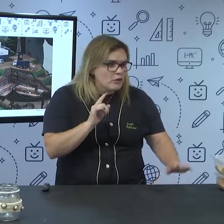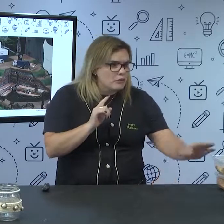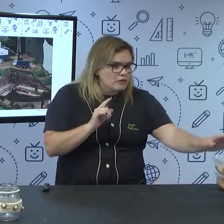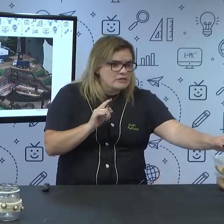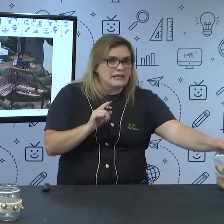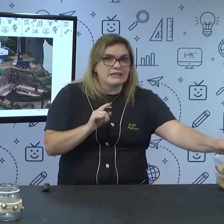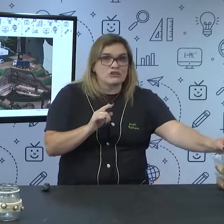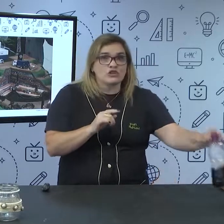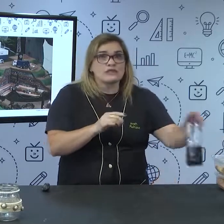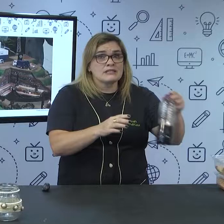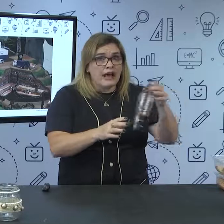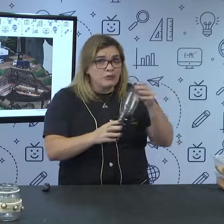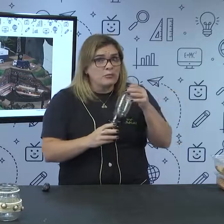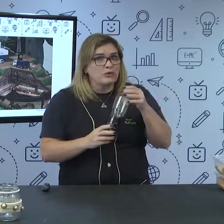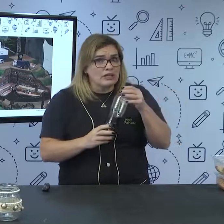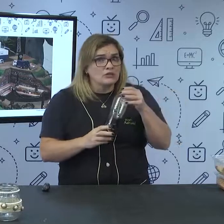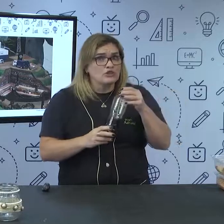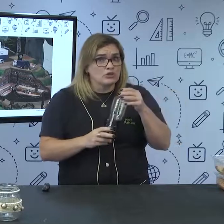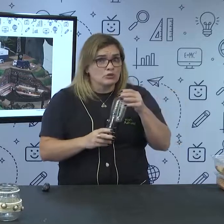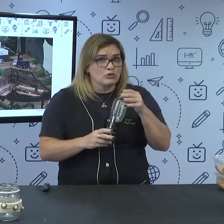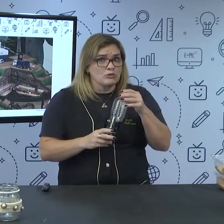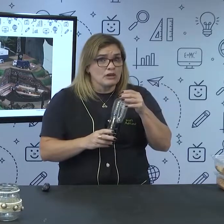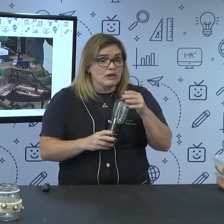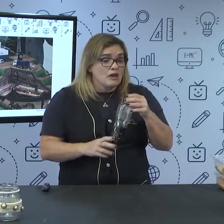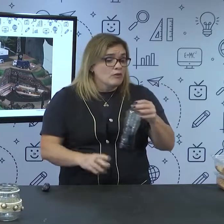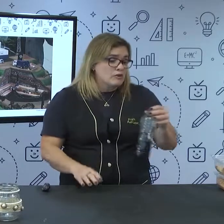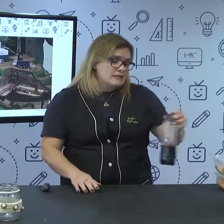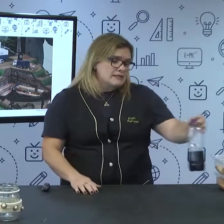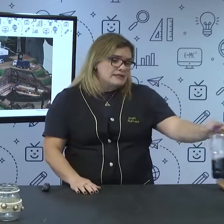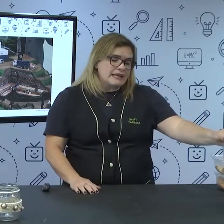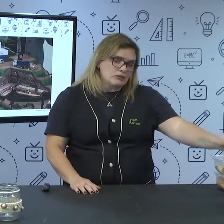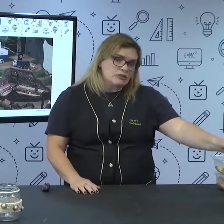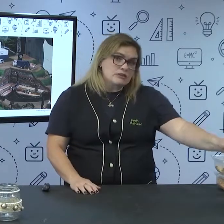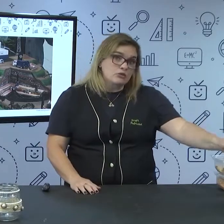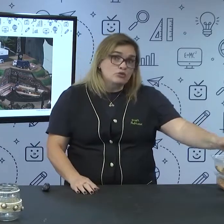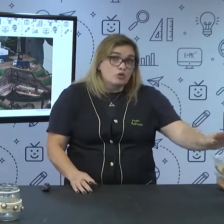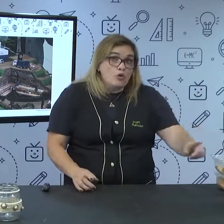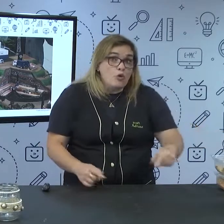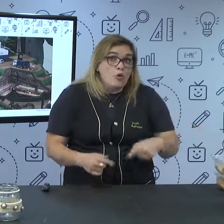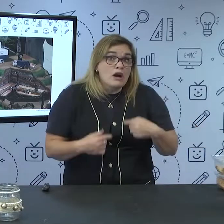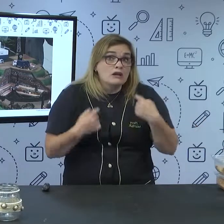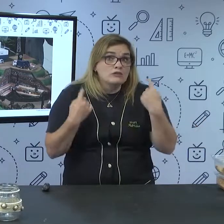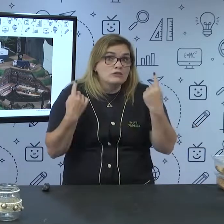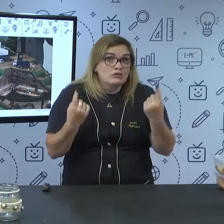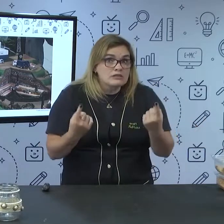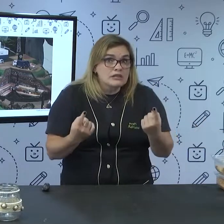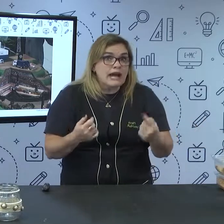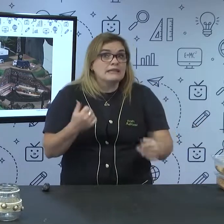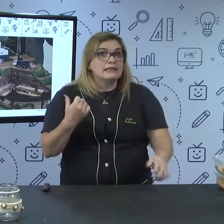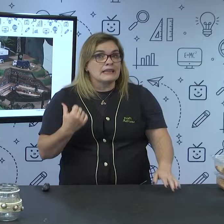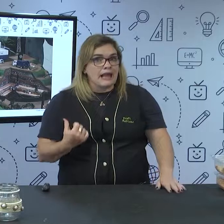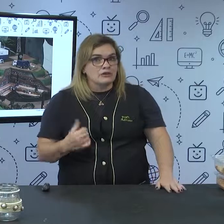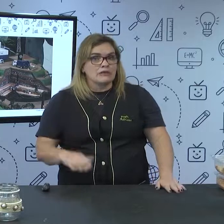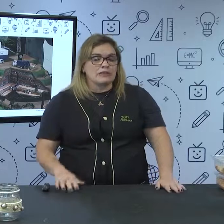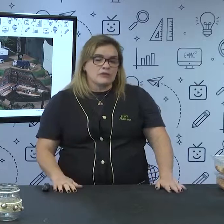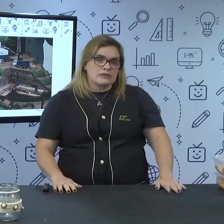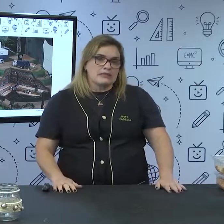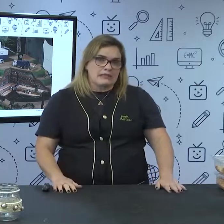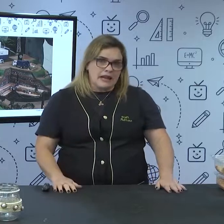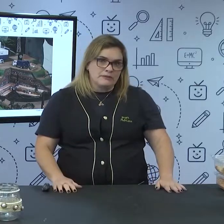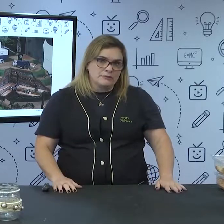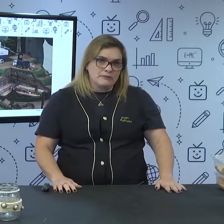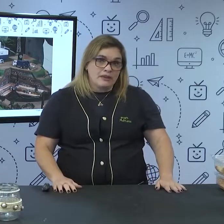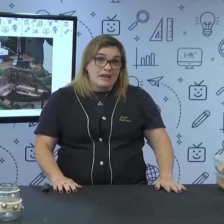na minha composteira só sai um pouquinho de churume, vocês têm noção do quanto sai lá no